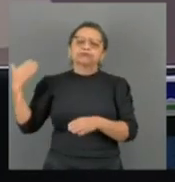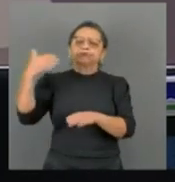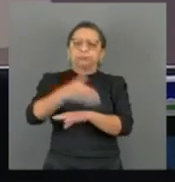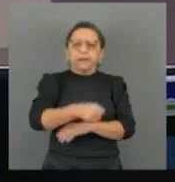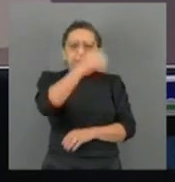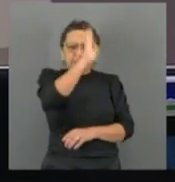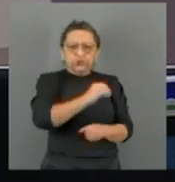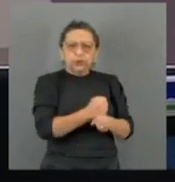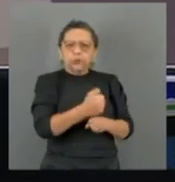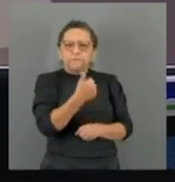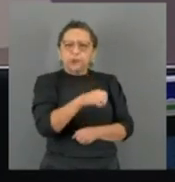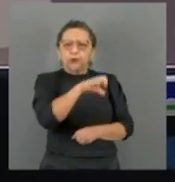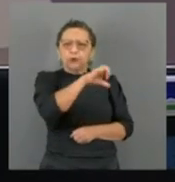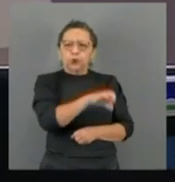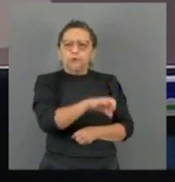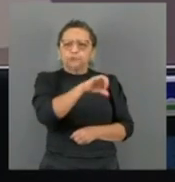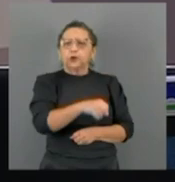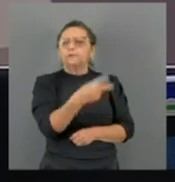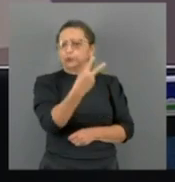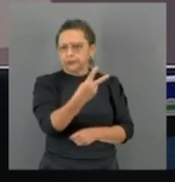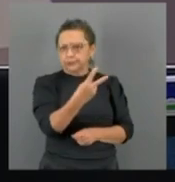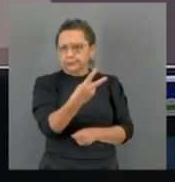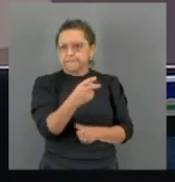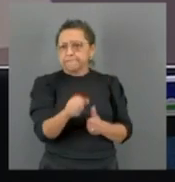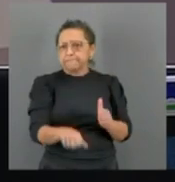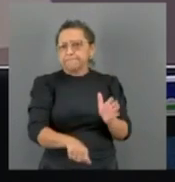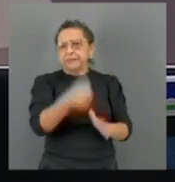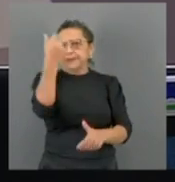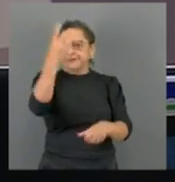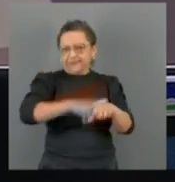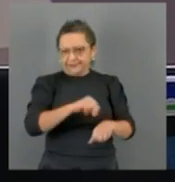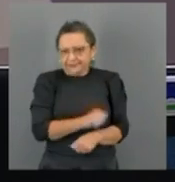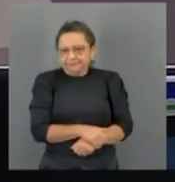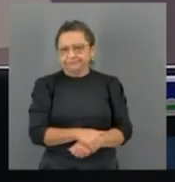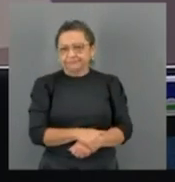1992 a primeira vez. E